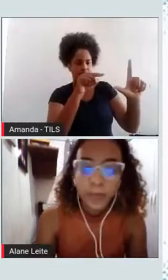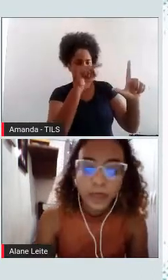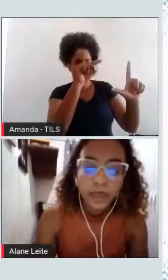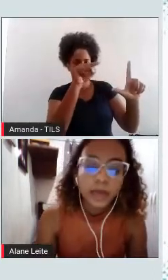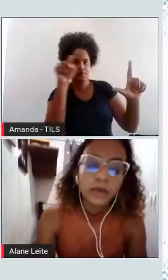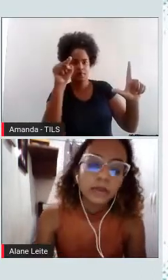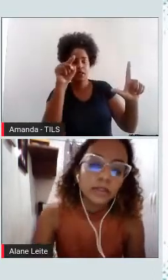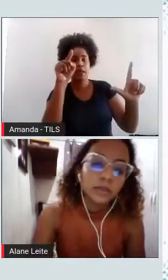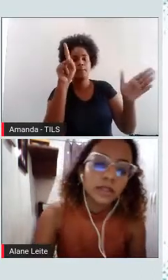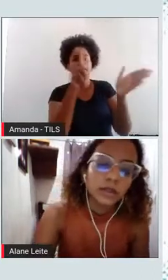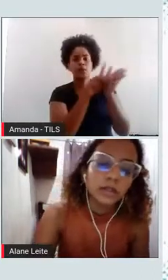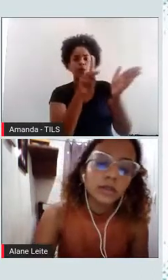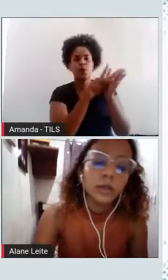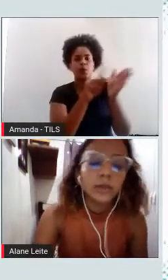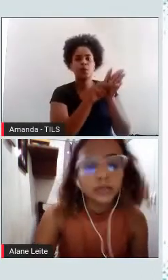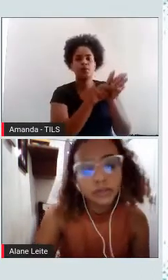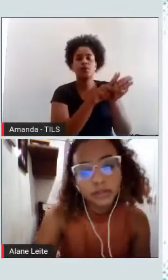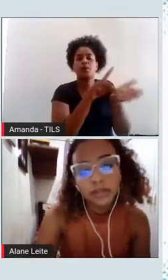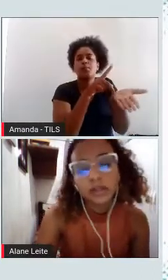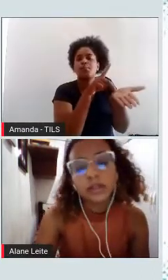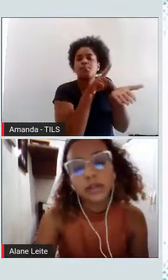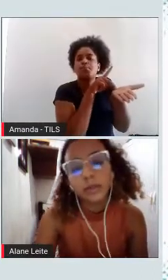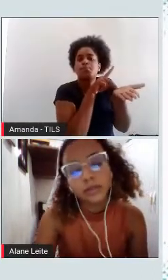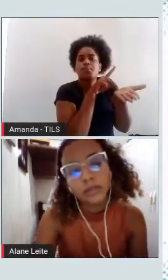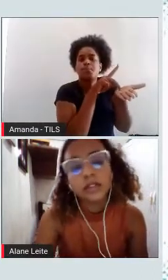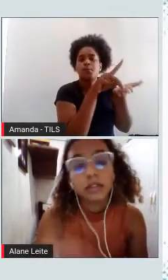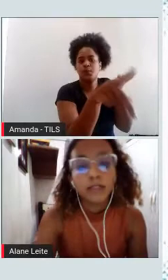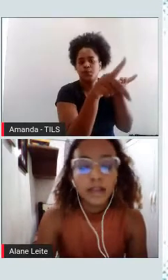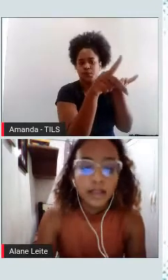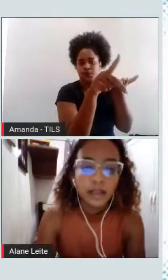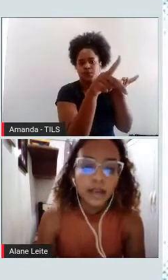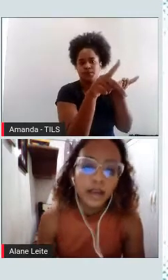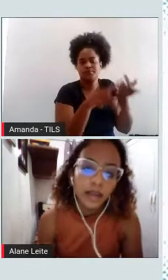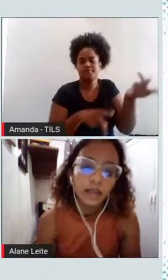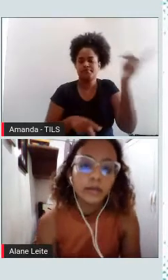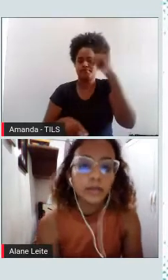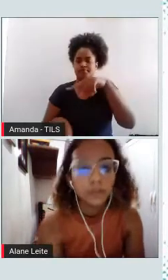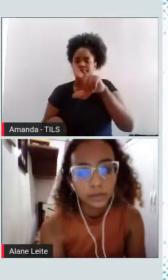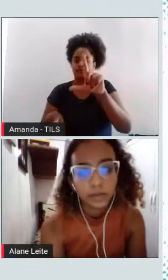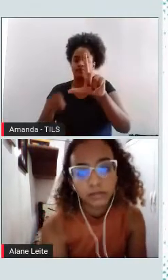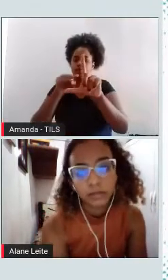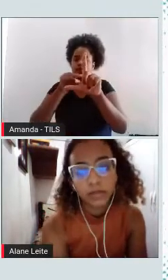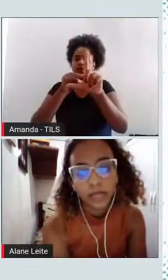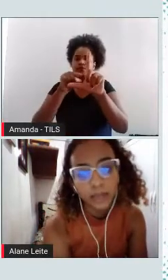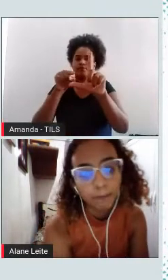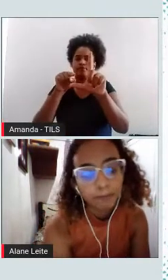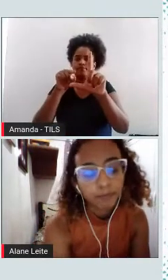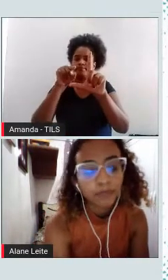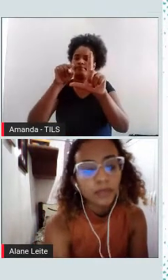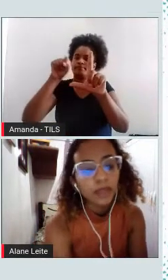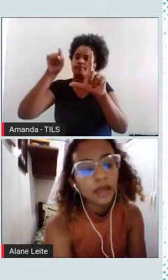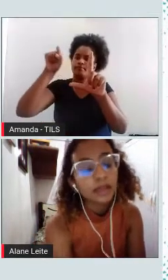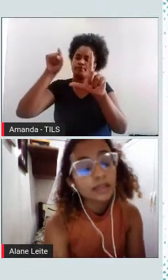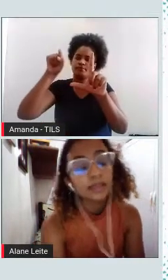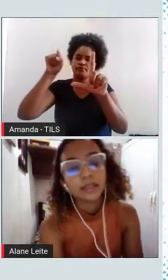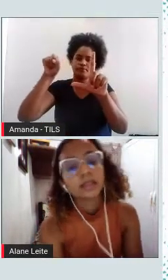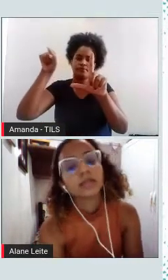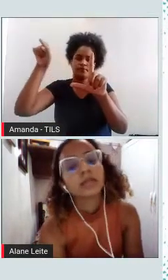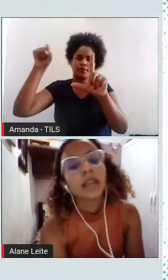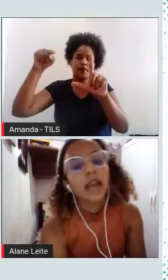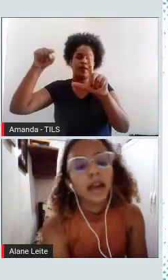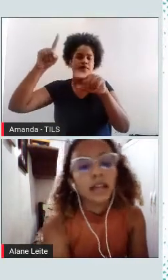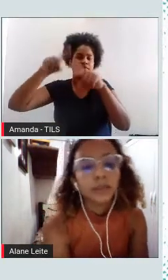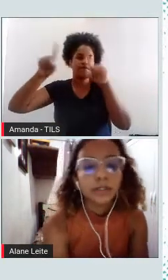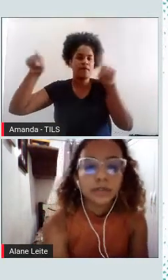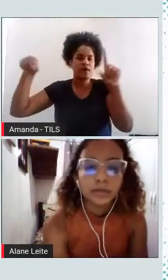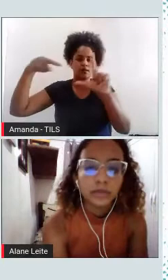pura. E quando o ponto de fusão e o ponto de ebulição varia, é de uma mistura, ok? Além